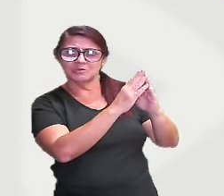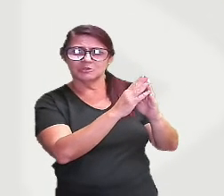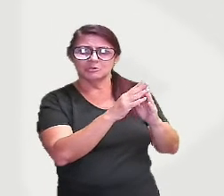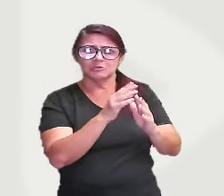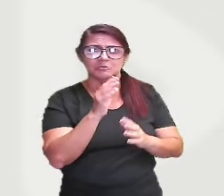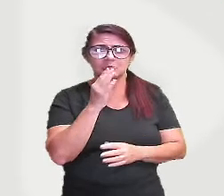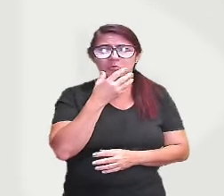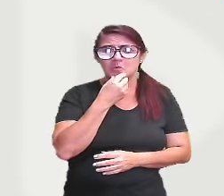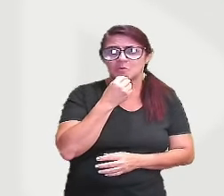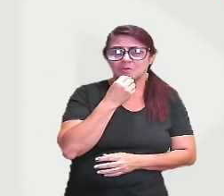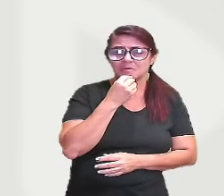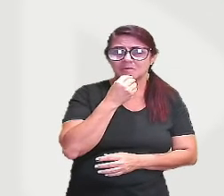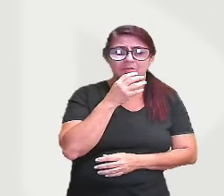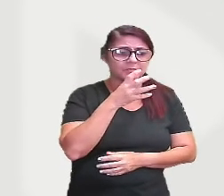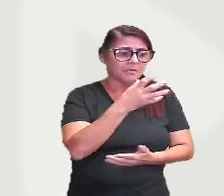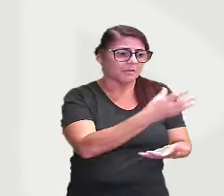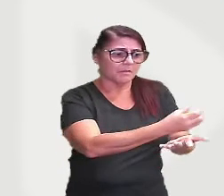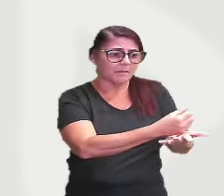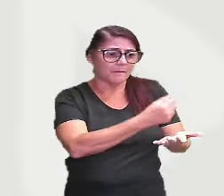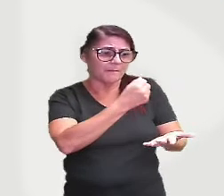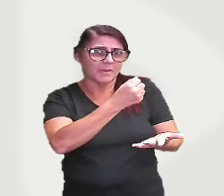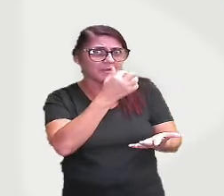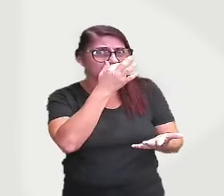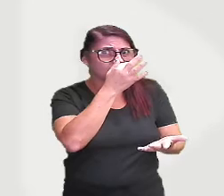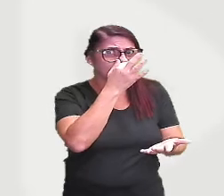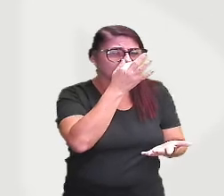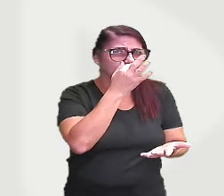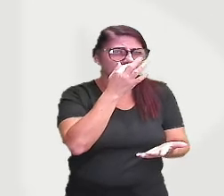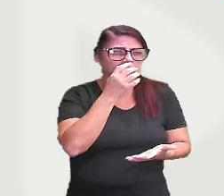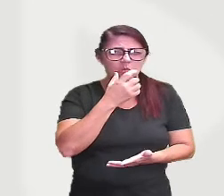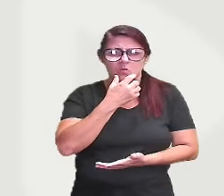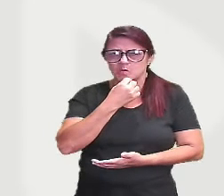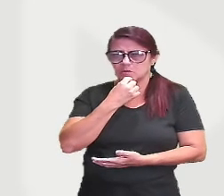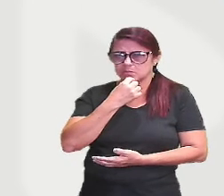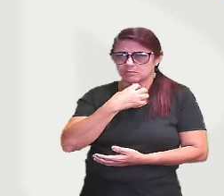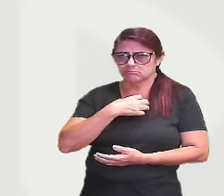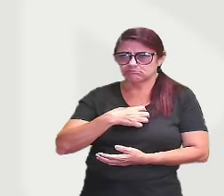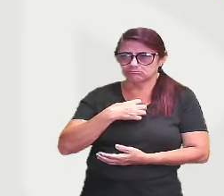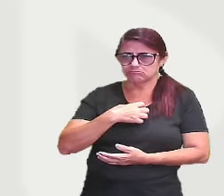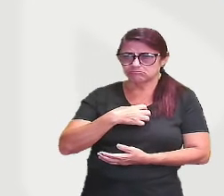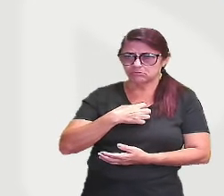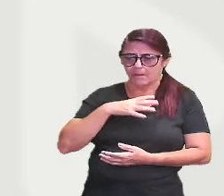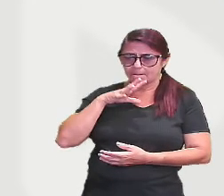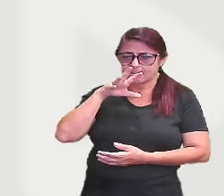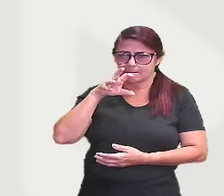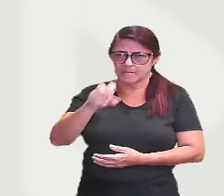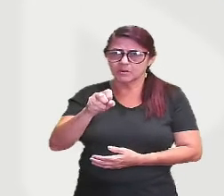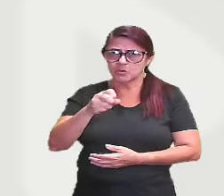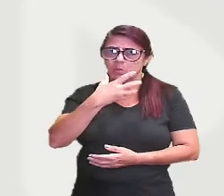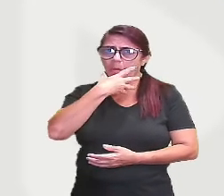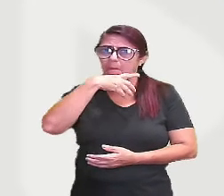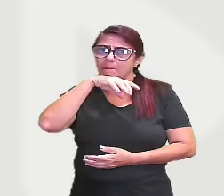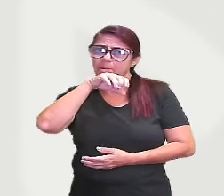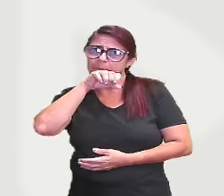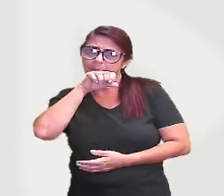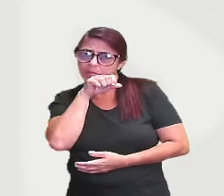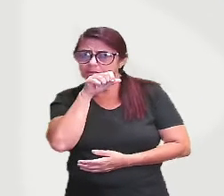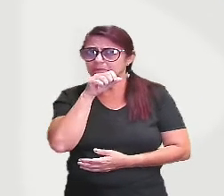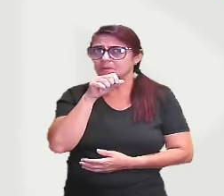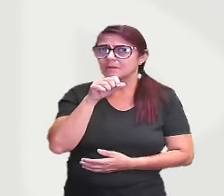uma rosa para a filha. A fera, vendo aquilo, aprisiona o pai de Bela por lhe